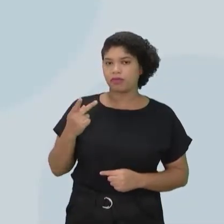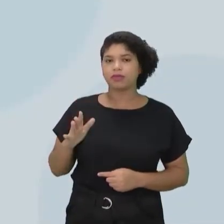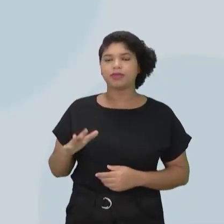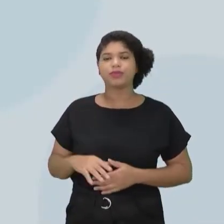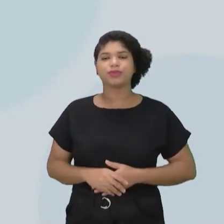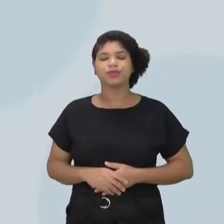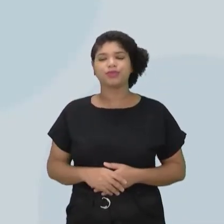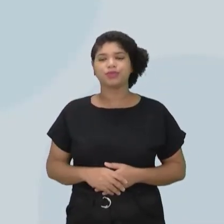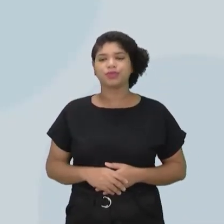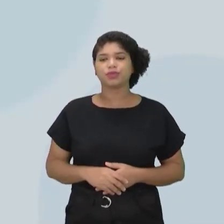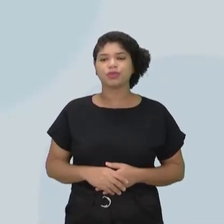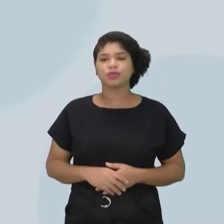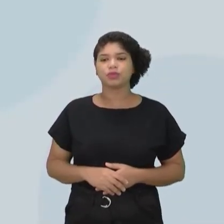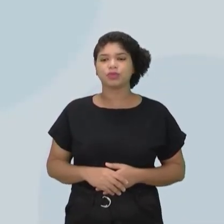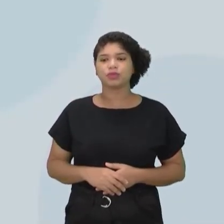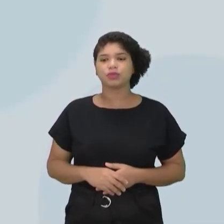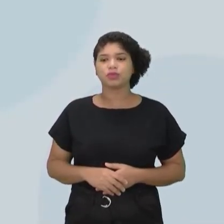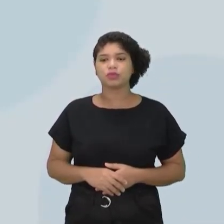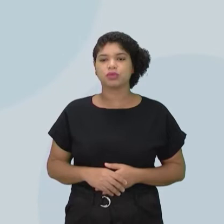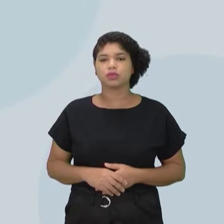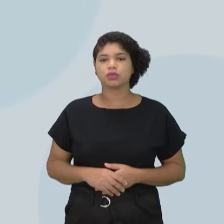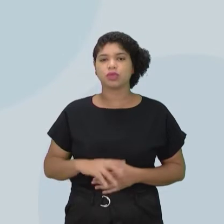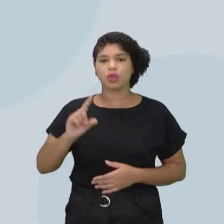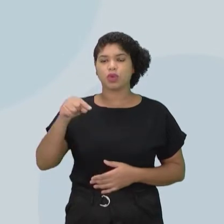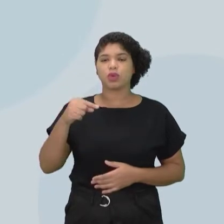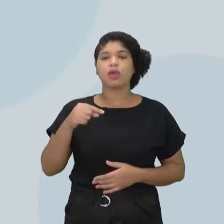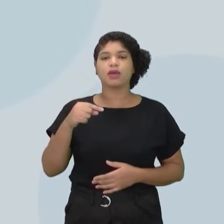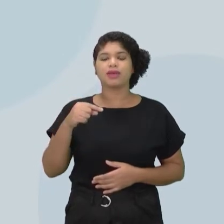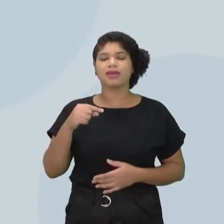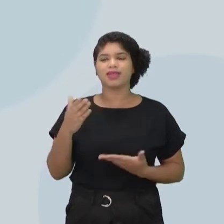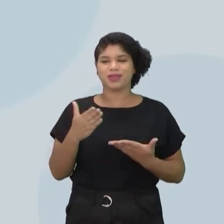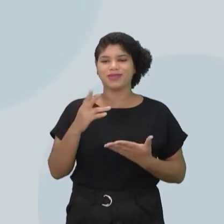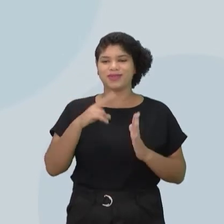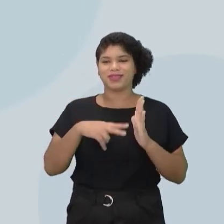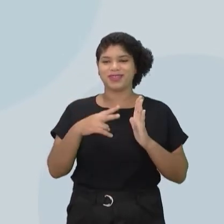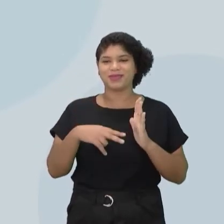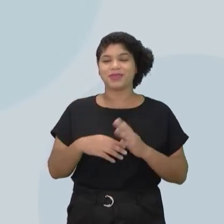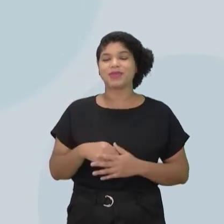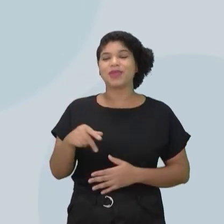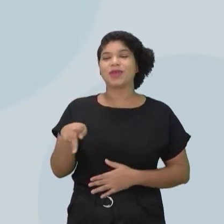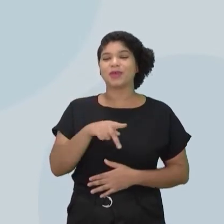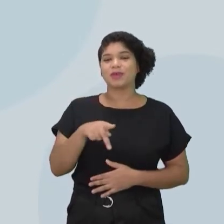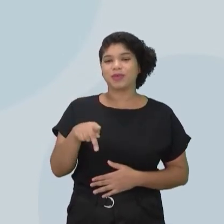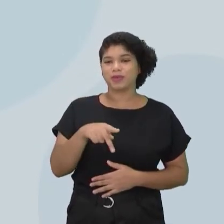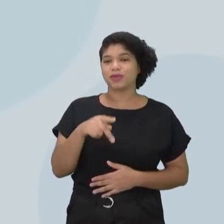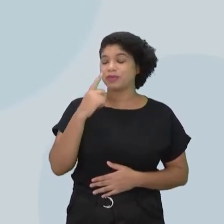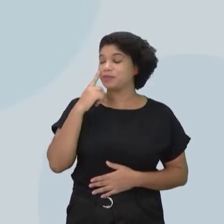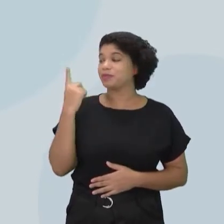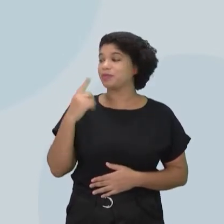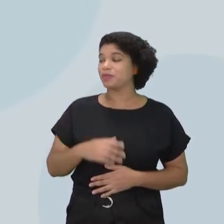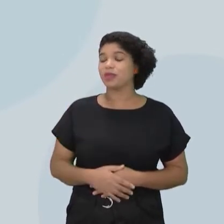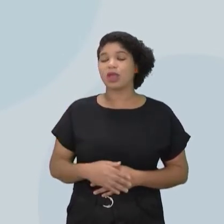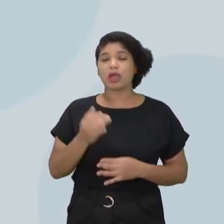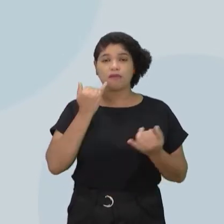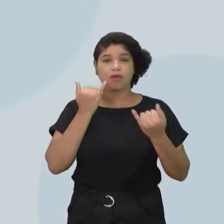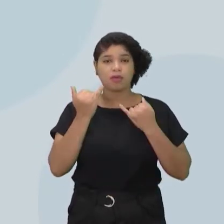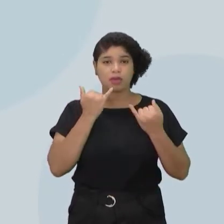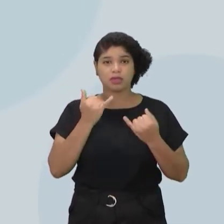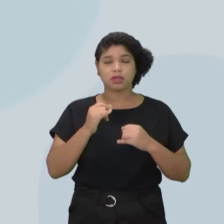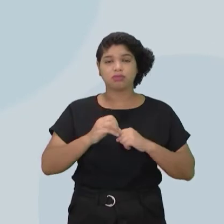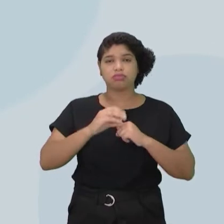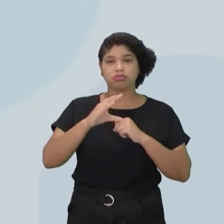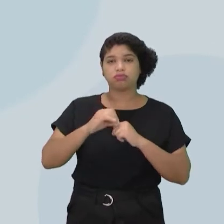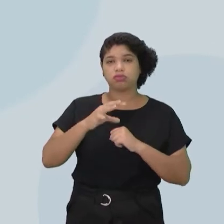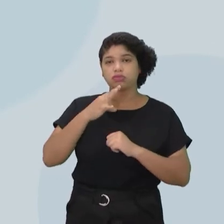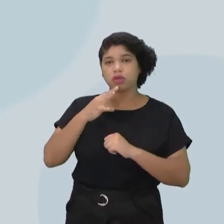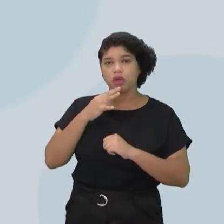você falou, né? Então, acho que ainda não é esse, mas eu vou ler. O professor é considerado, entre outras coisas, um transmissor de conhecimento que desloca o